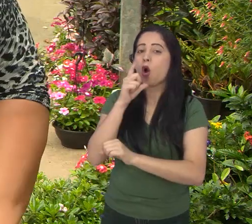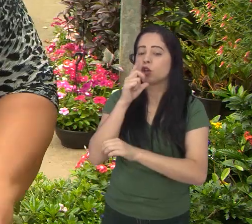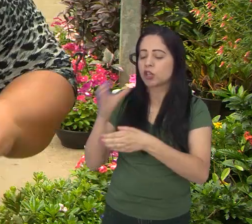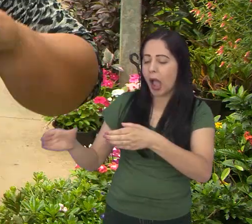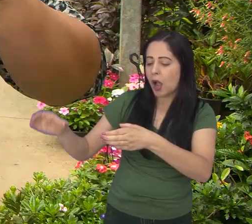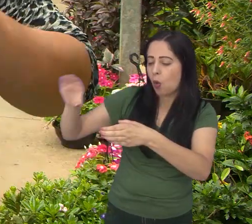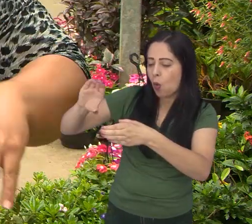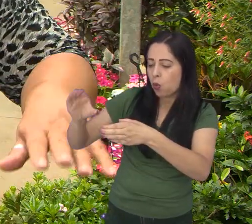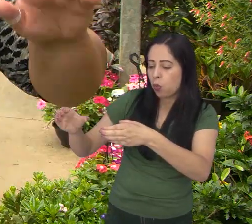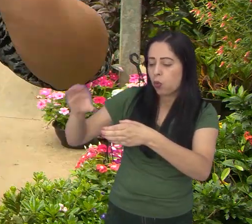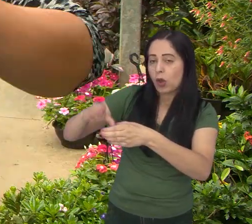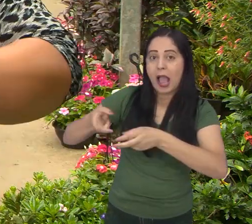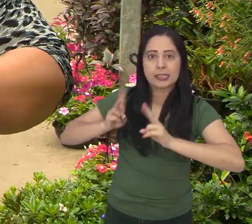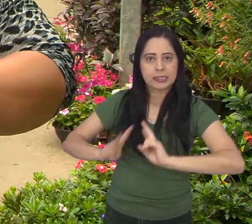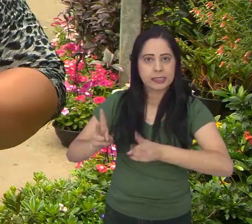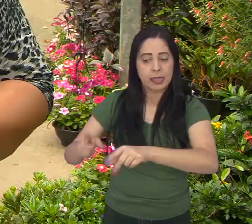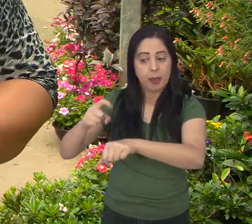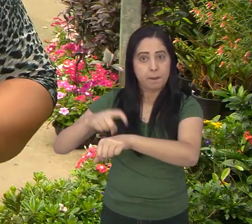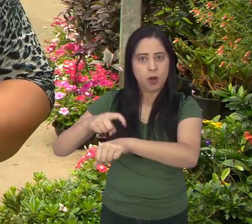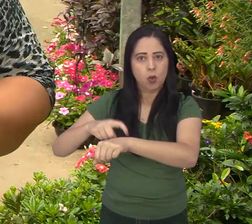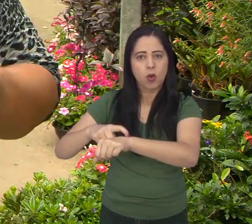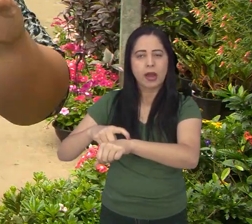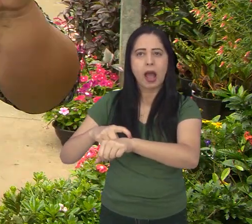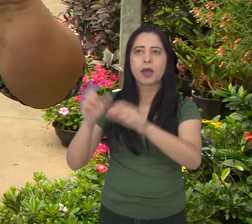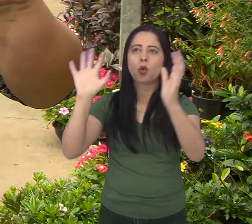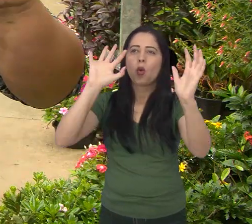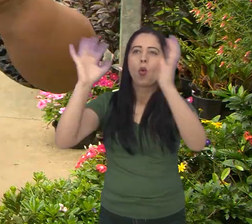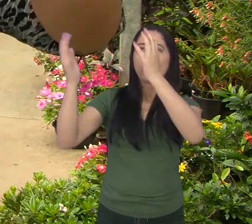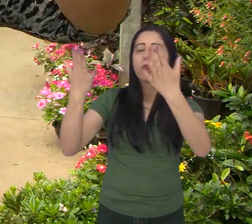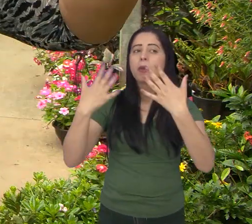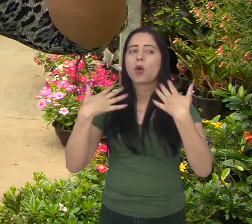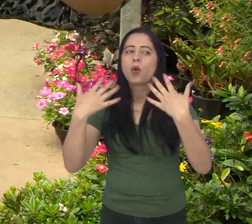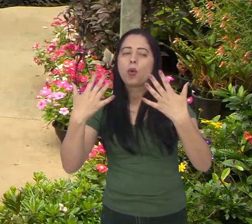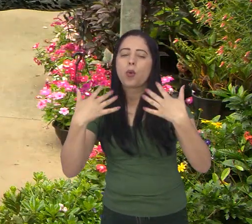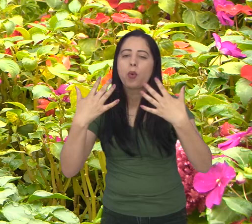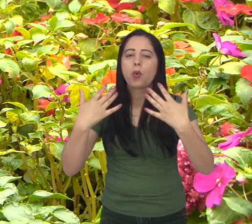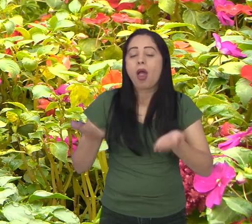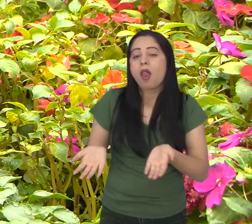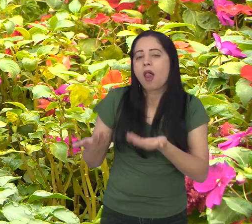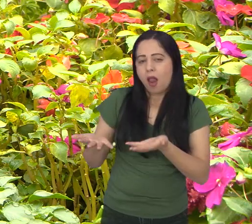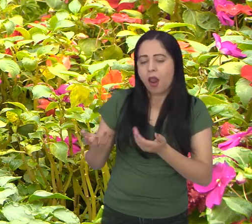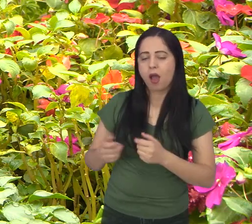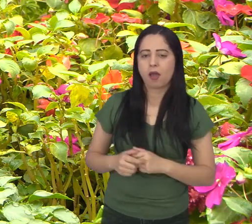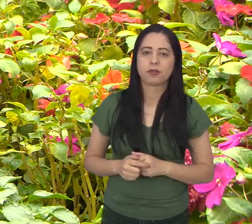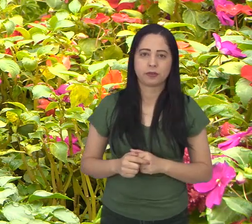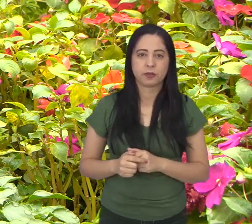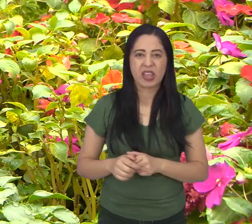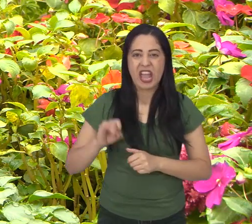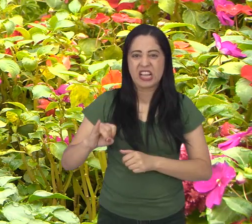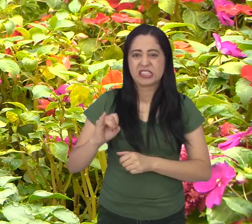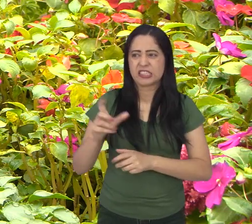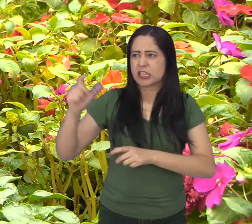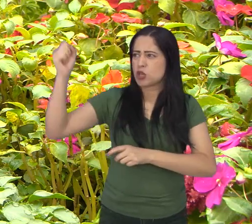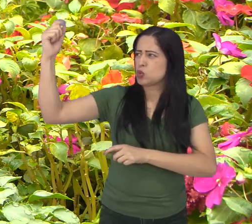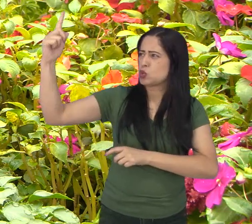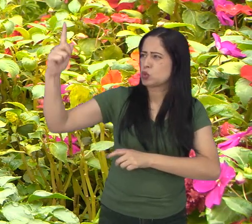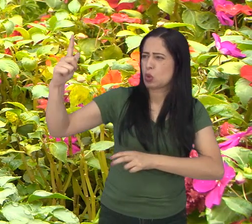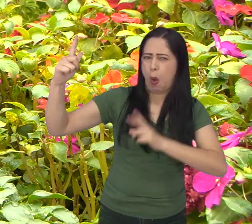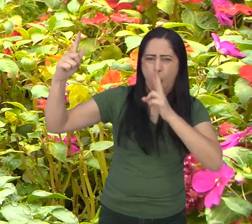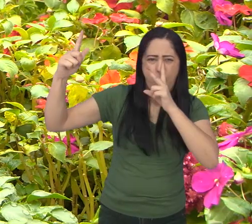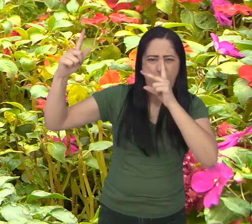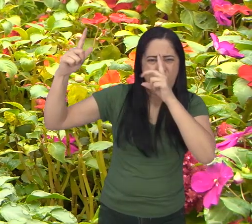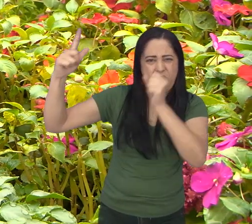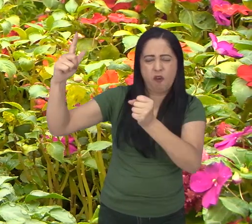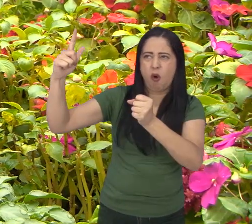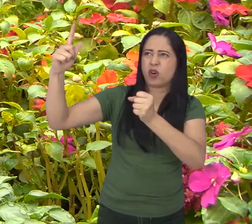né? Sempre mantendo um horário cada vez mais longe do pico. Quando a gente rega no sol muito